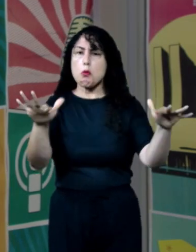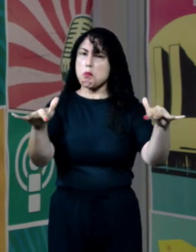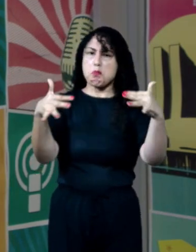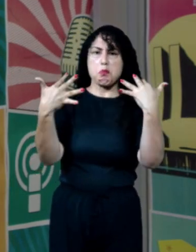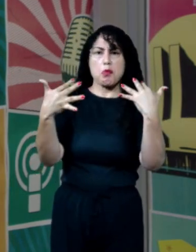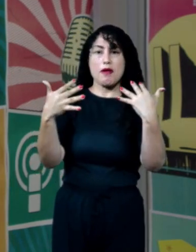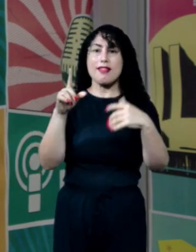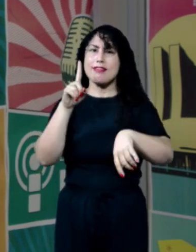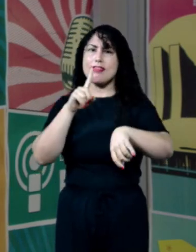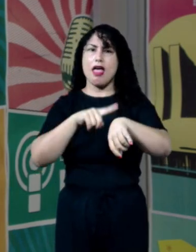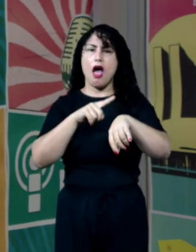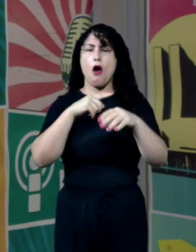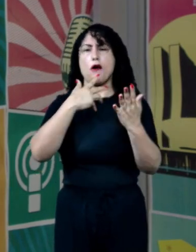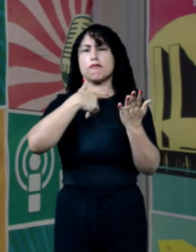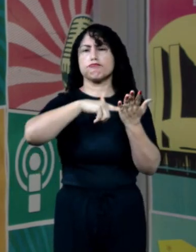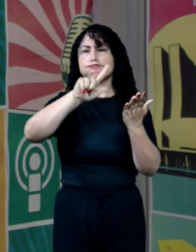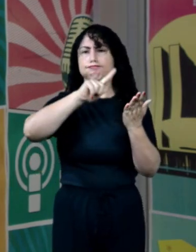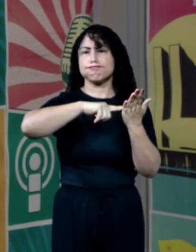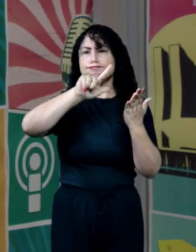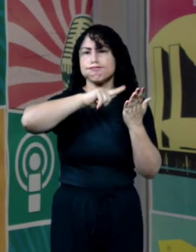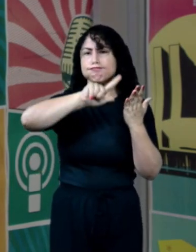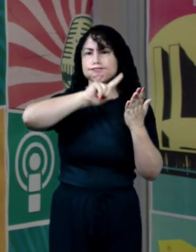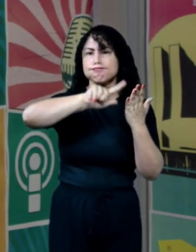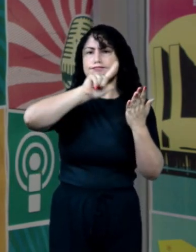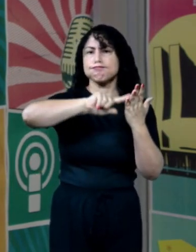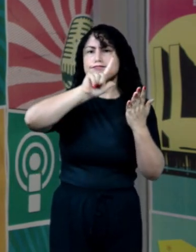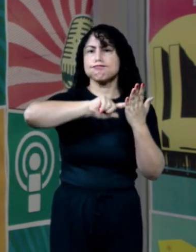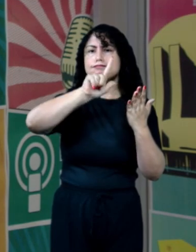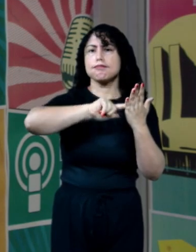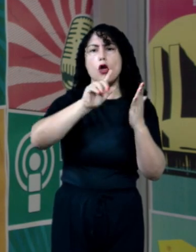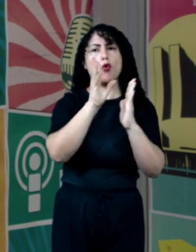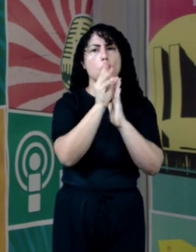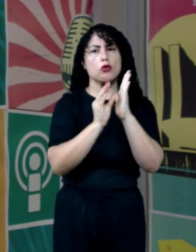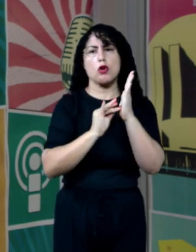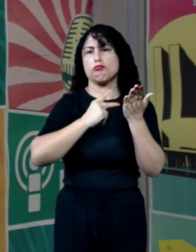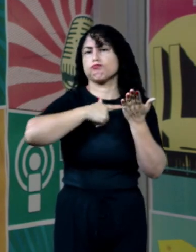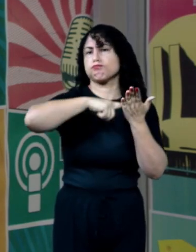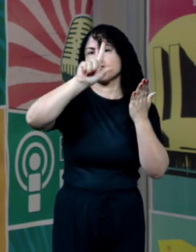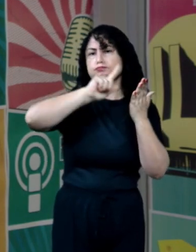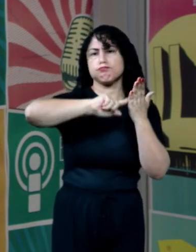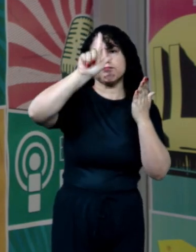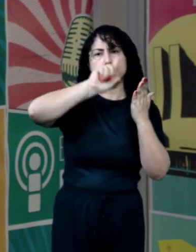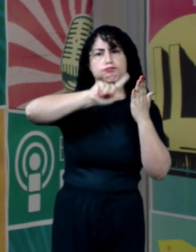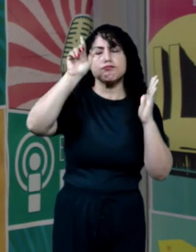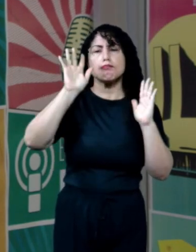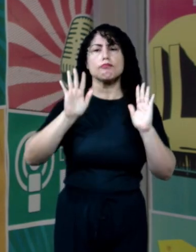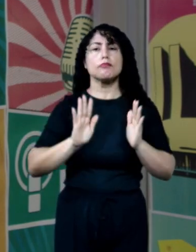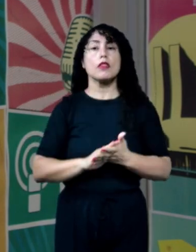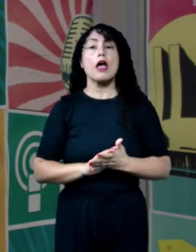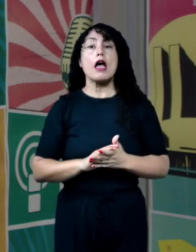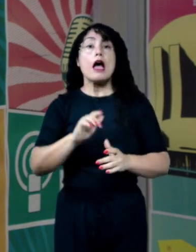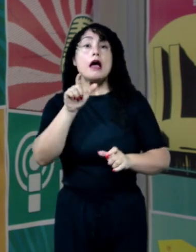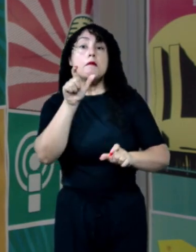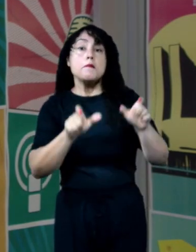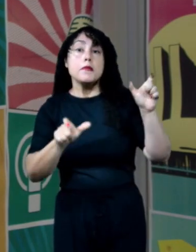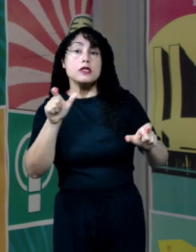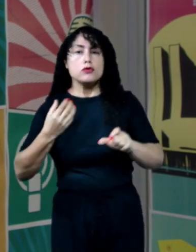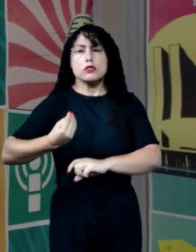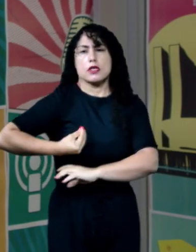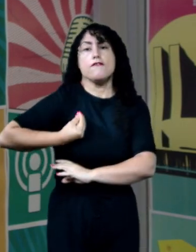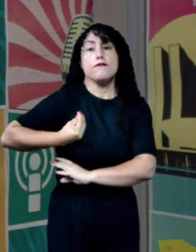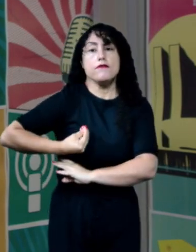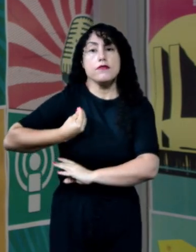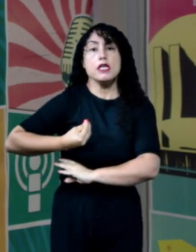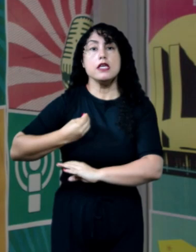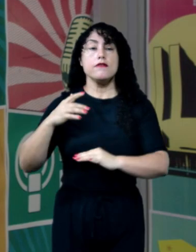hora, ia passar o conteúdo. Então, assim, tem muitas pessoas que, inclusive, vivem